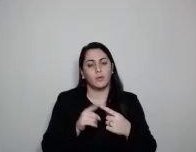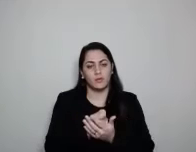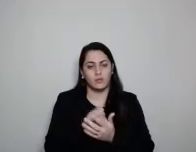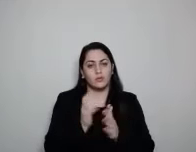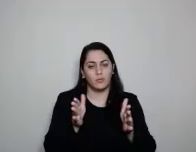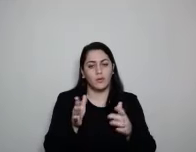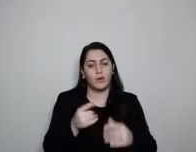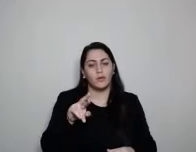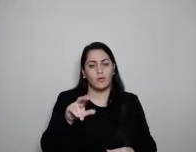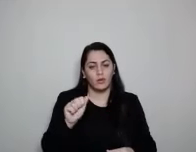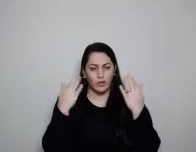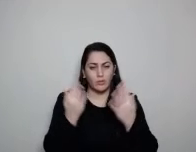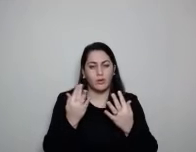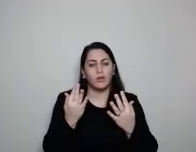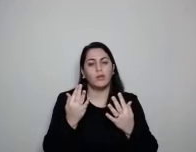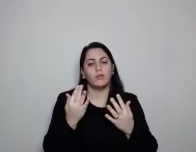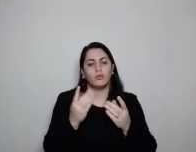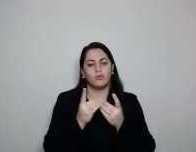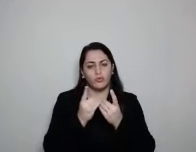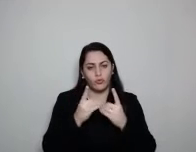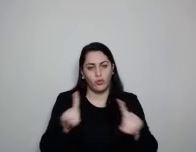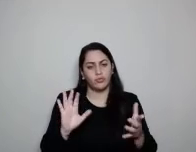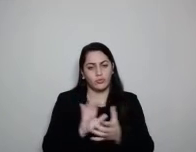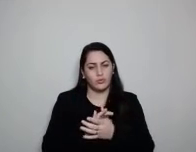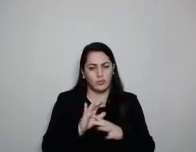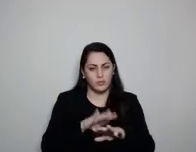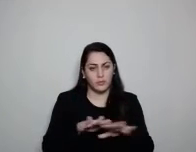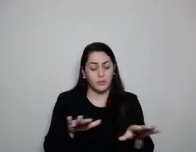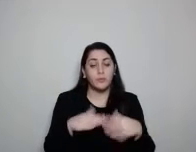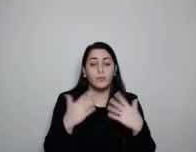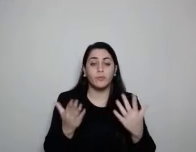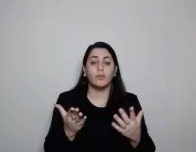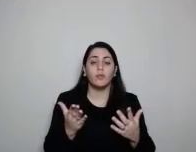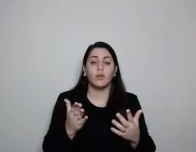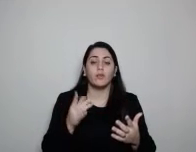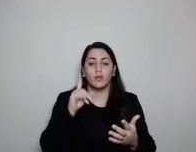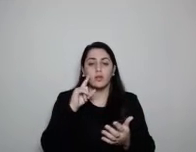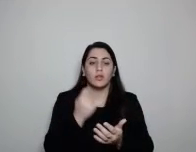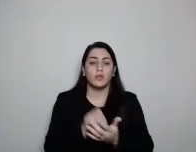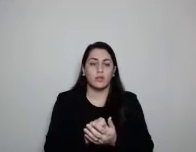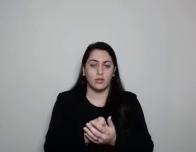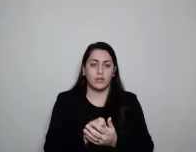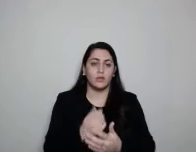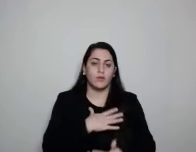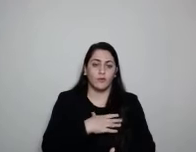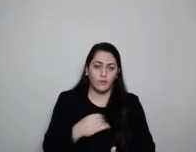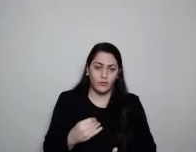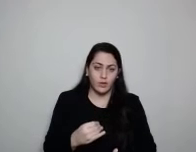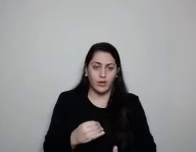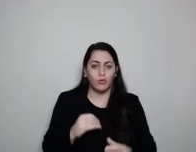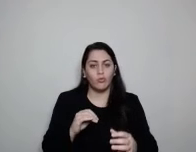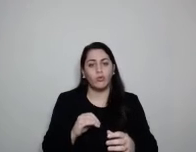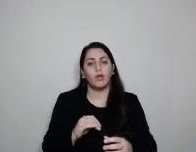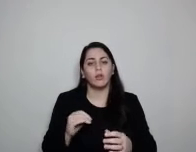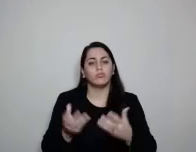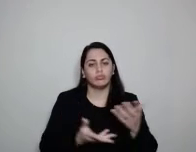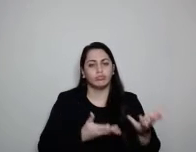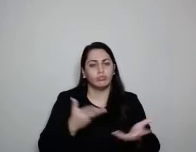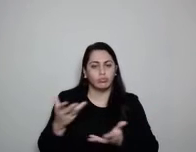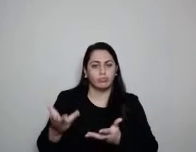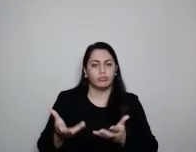bem restrita para o pai, estabelecendo apenas finais de semana alternados, e os